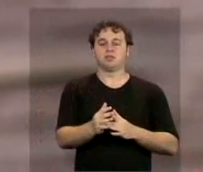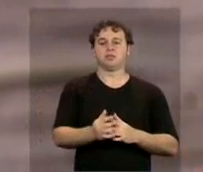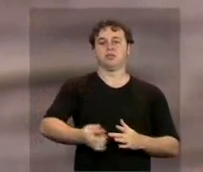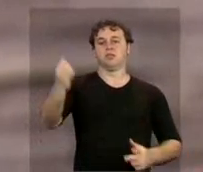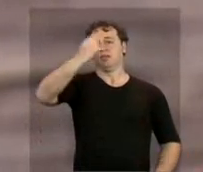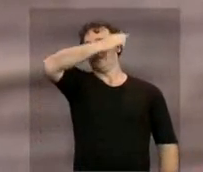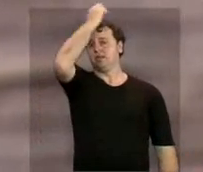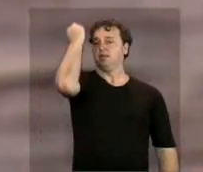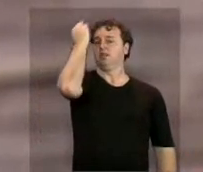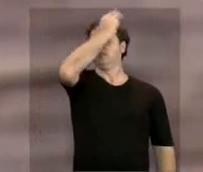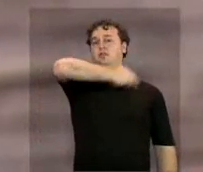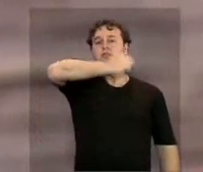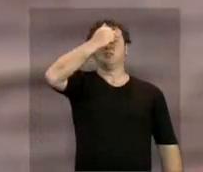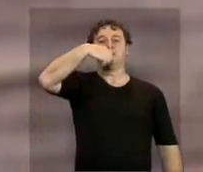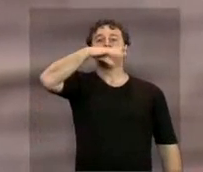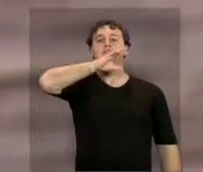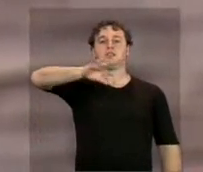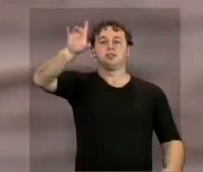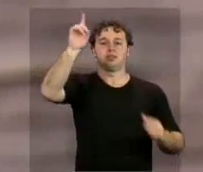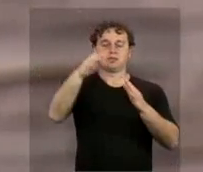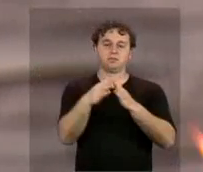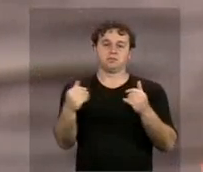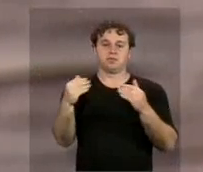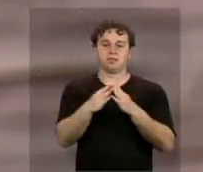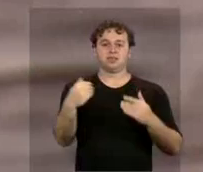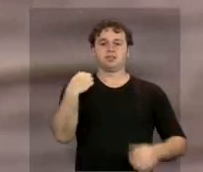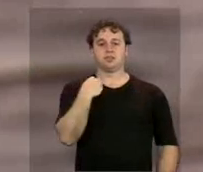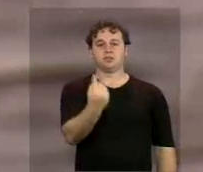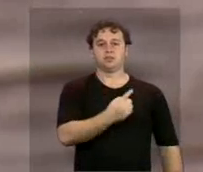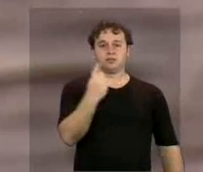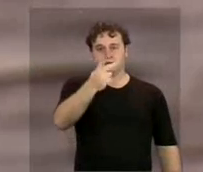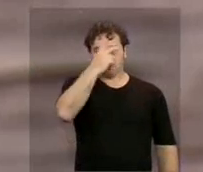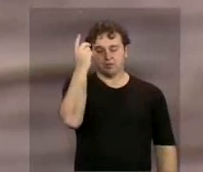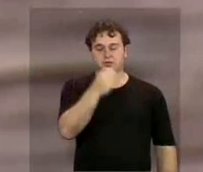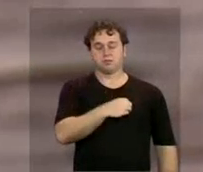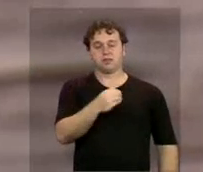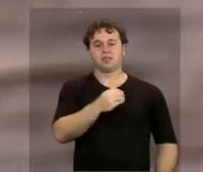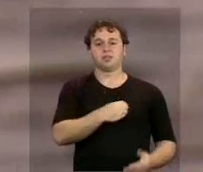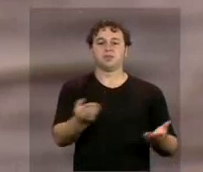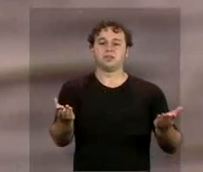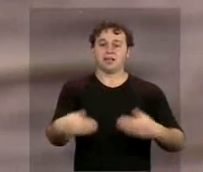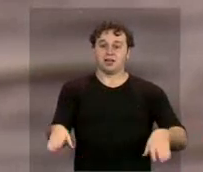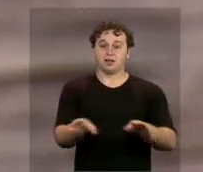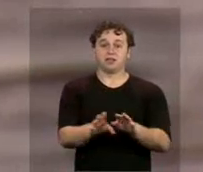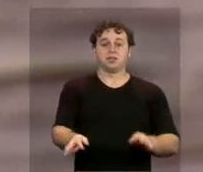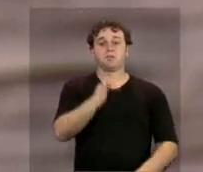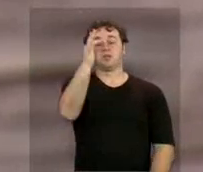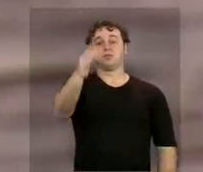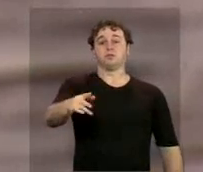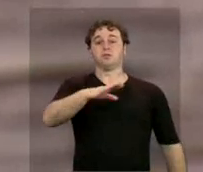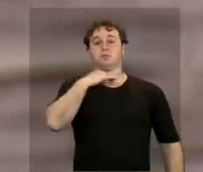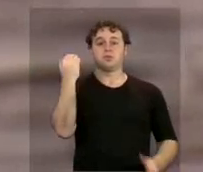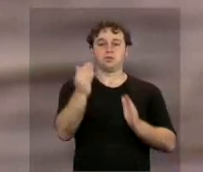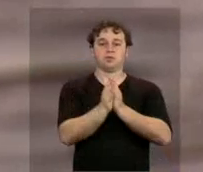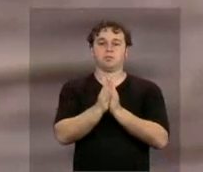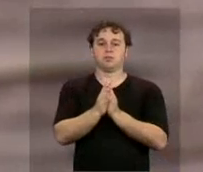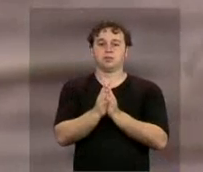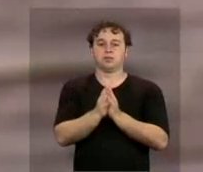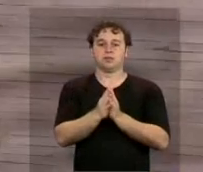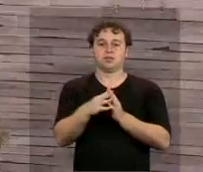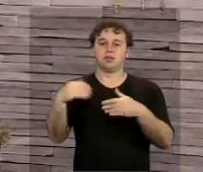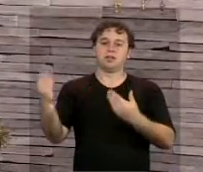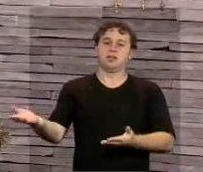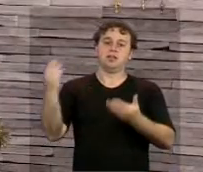bendito é o fruto do vosso ventre, Jesus. Santa Maria, Mãe de Deus, rogai por nós, pecadores, agora e na hora de nossa morte.